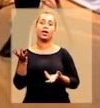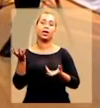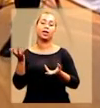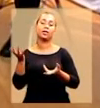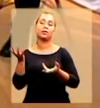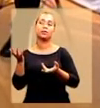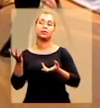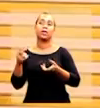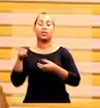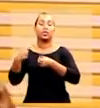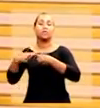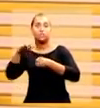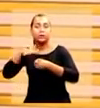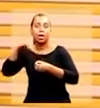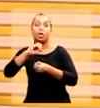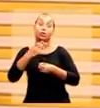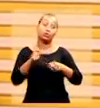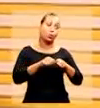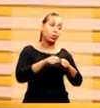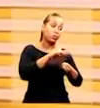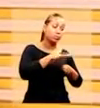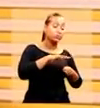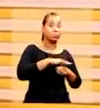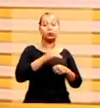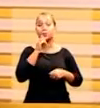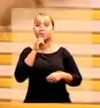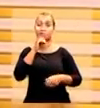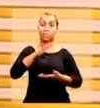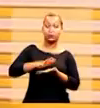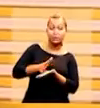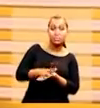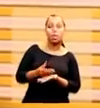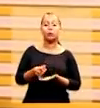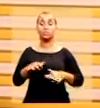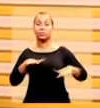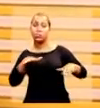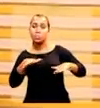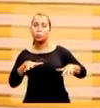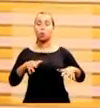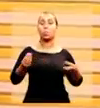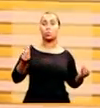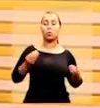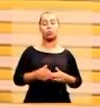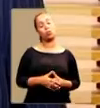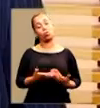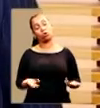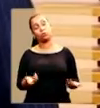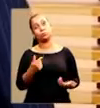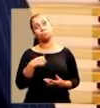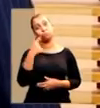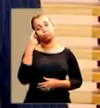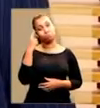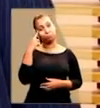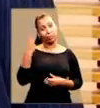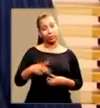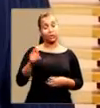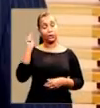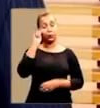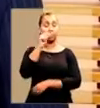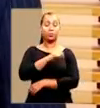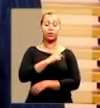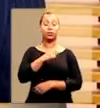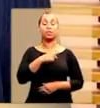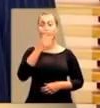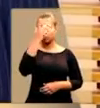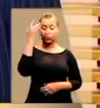ser em determinado ponto da cidade, se vai ser samba, se vai ser hip hop? Como é que é essa definição? No meu caso, no município de